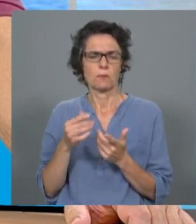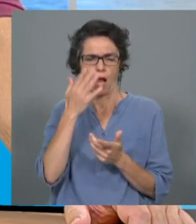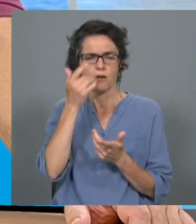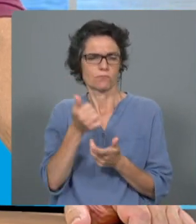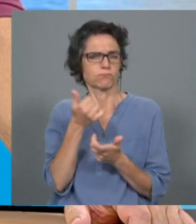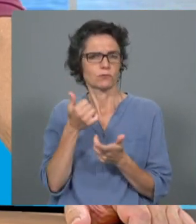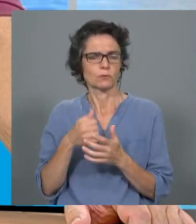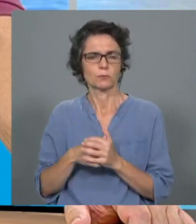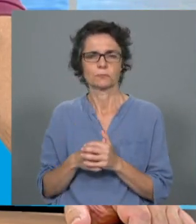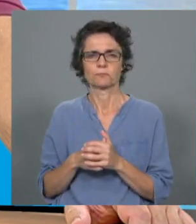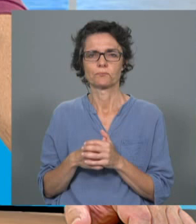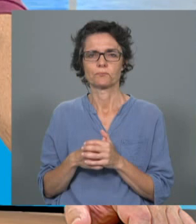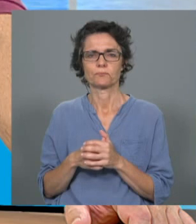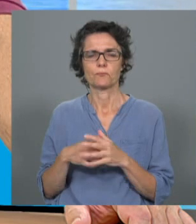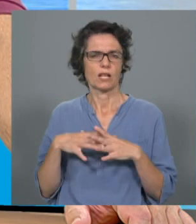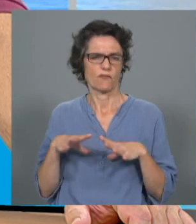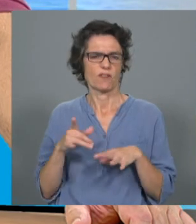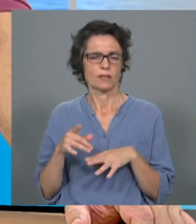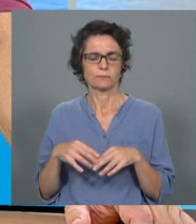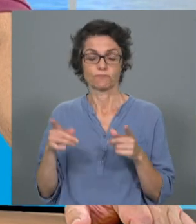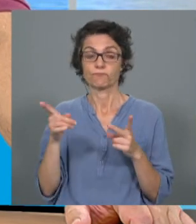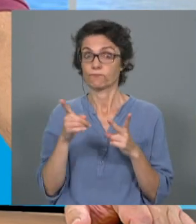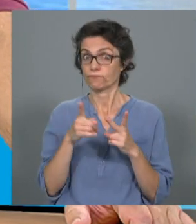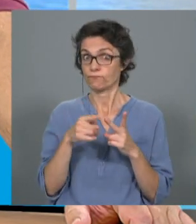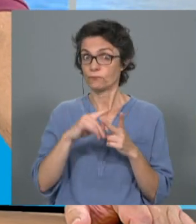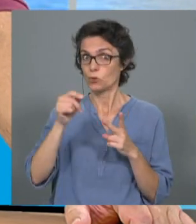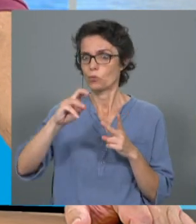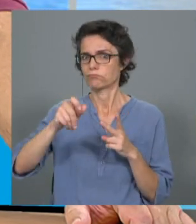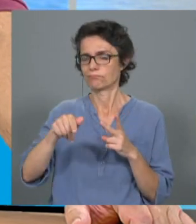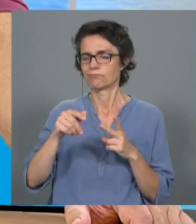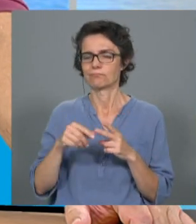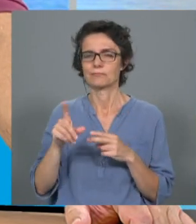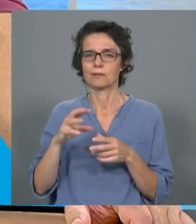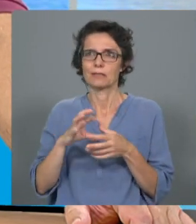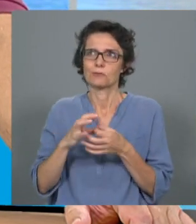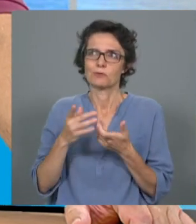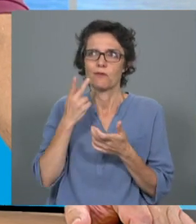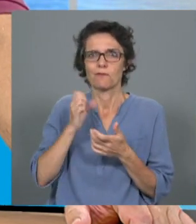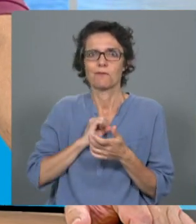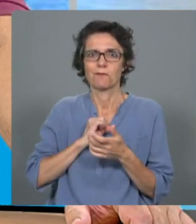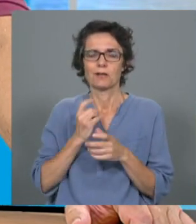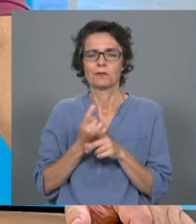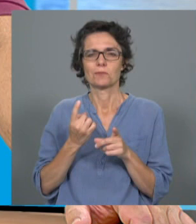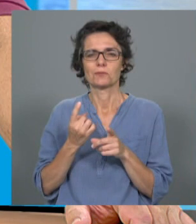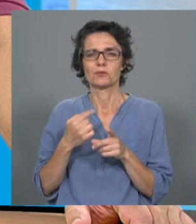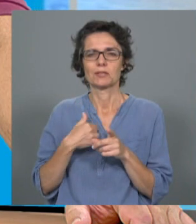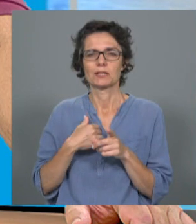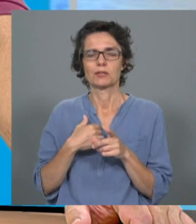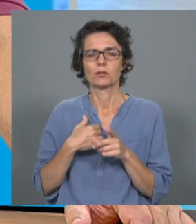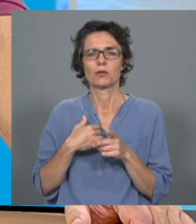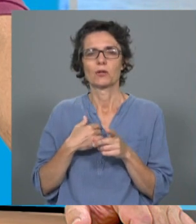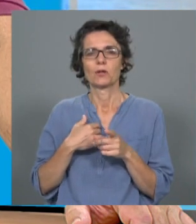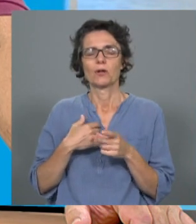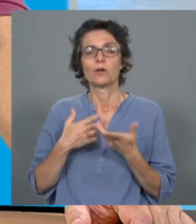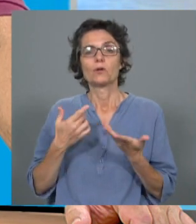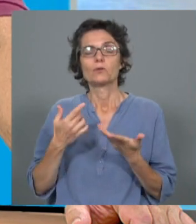se visitar. E o outro, também ligado a mim, é porque eu desde há bastantes anos que costumo ir sempre passar no verão uma semana